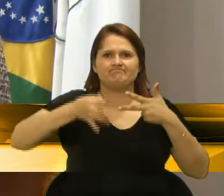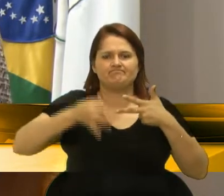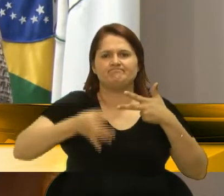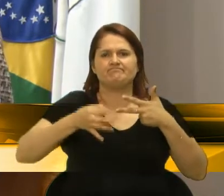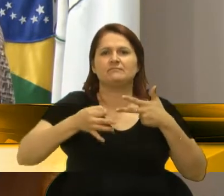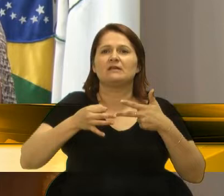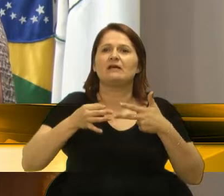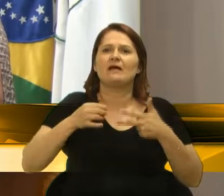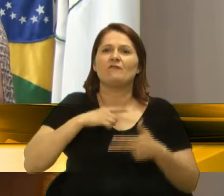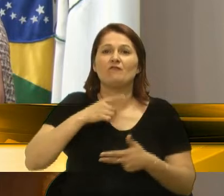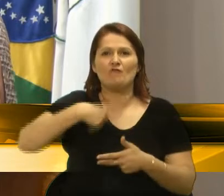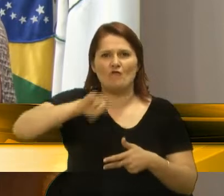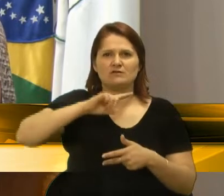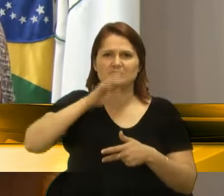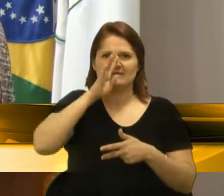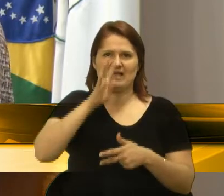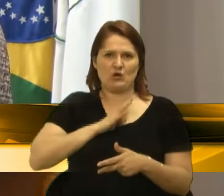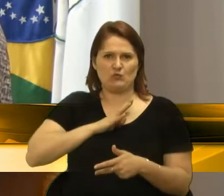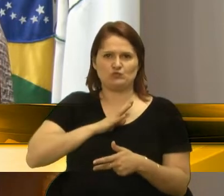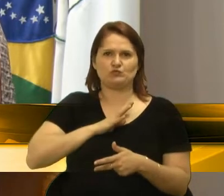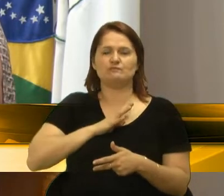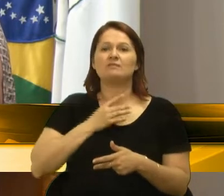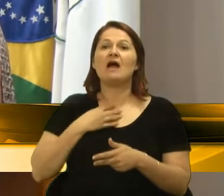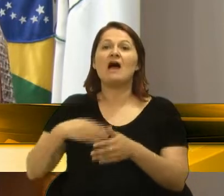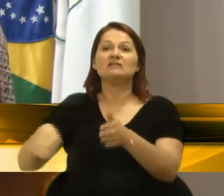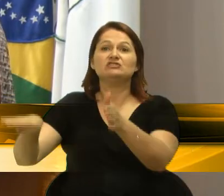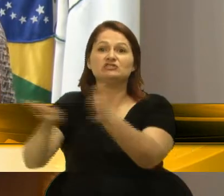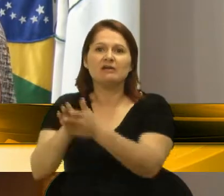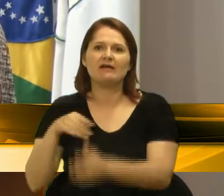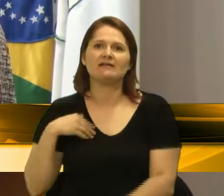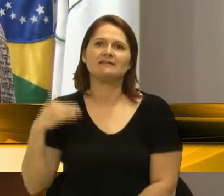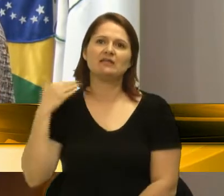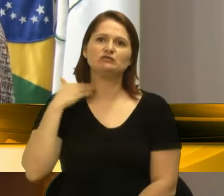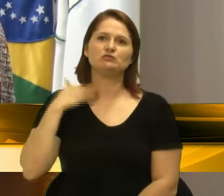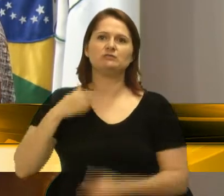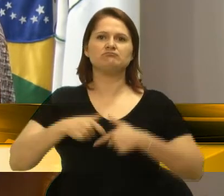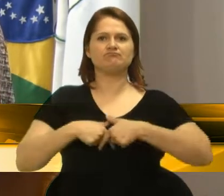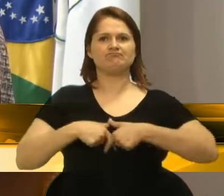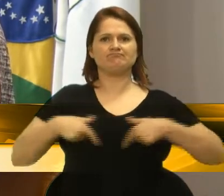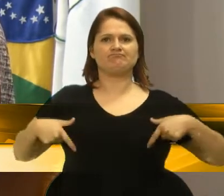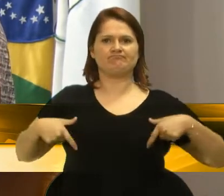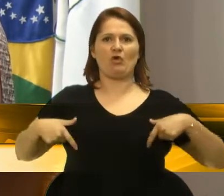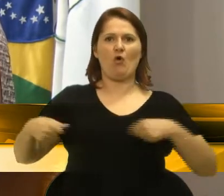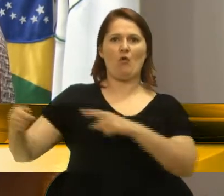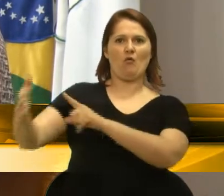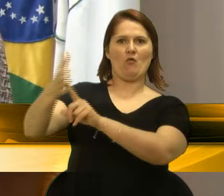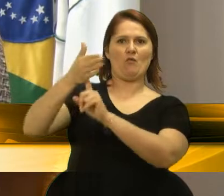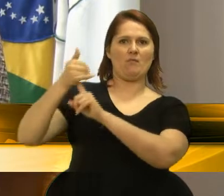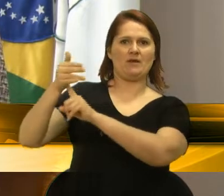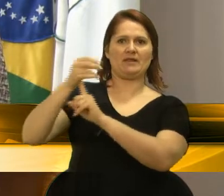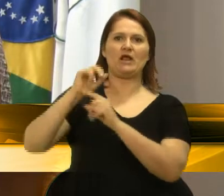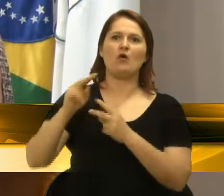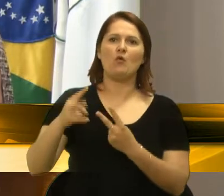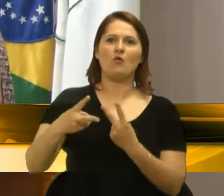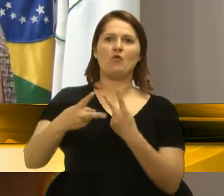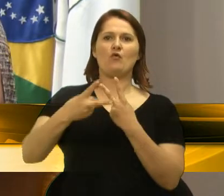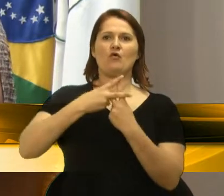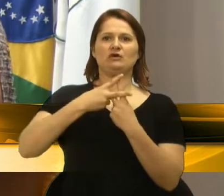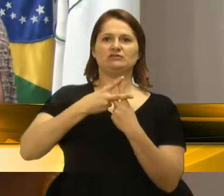juiz está com uma camiseta, ou está com uma bandeira, ou se manifesta, hashtag seu